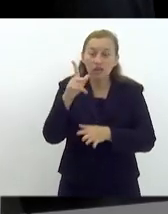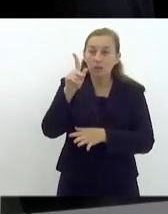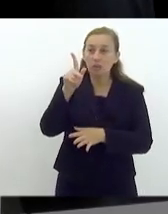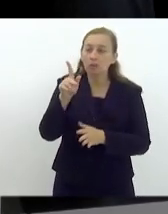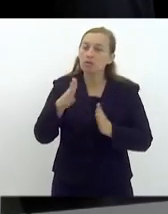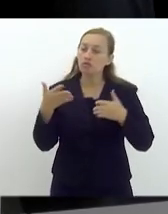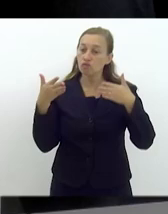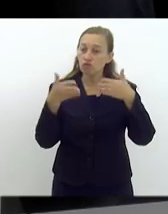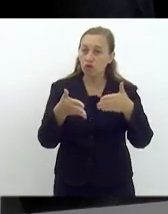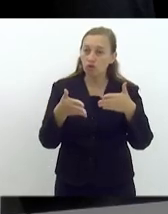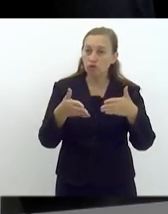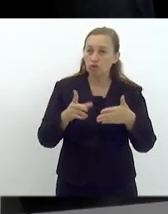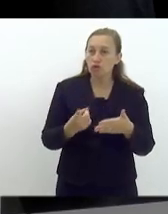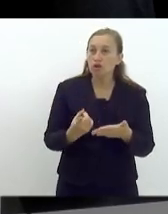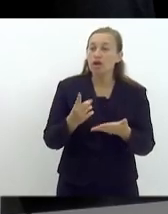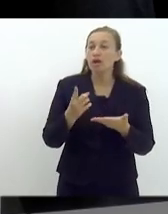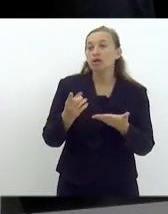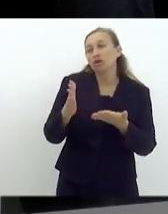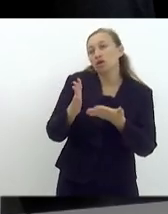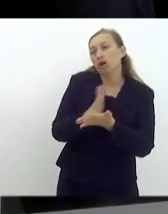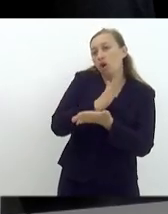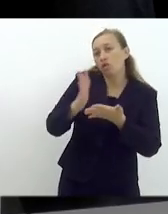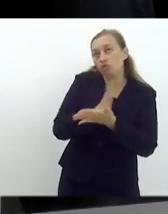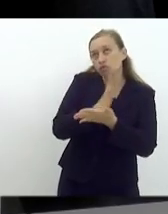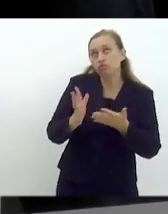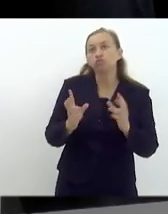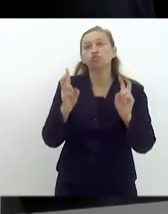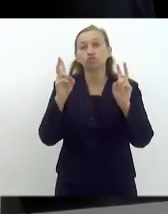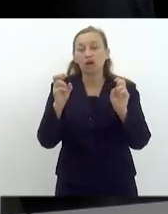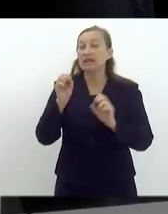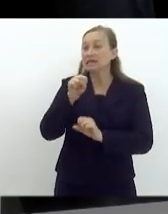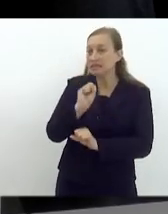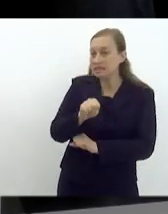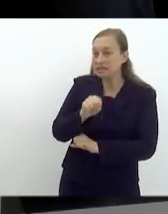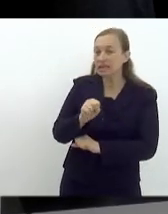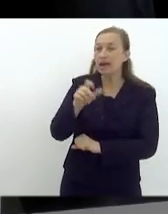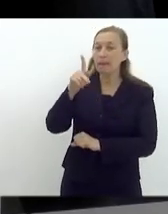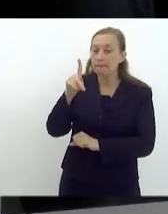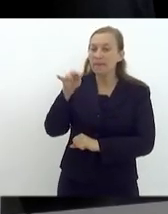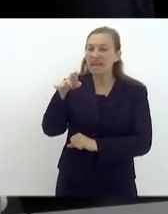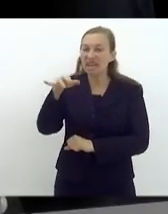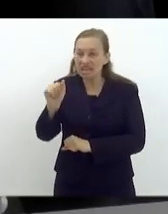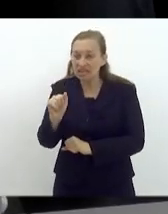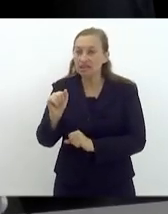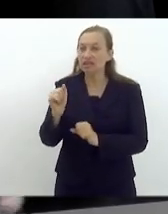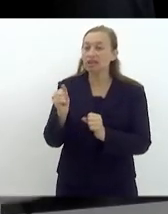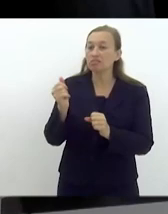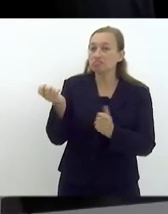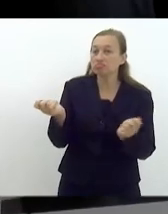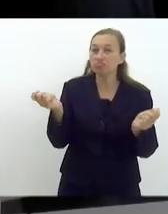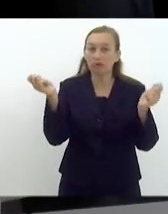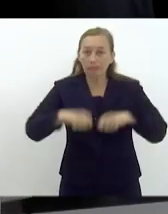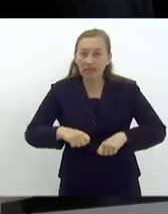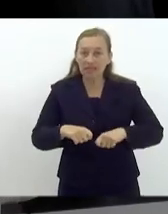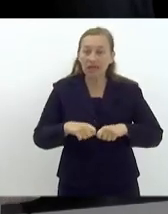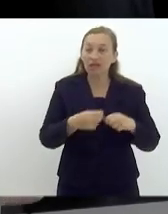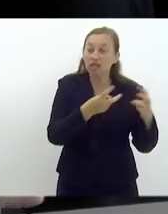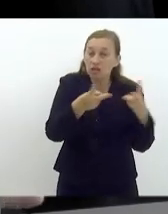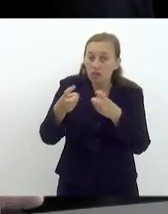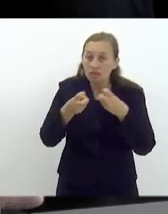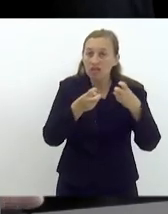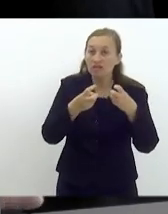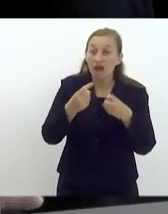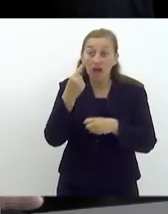nos casos ao menos controversos é Acredito sim que a perícia seria capaz de identificar e aplacar qualquer dúvida